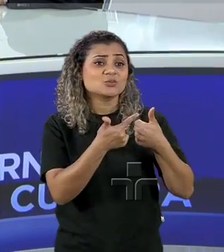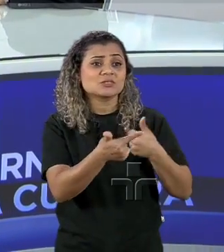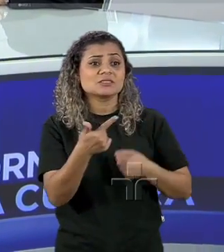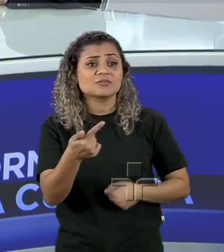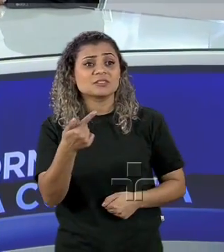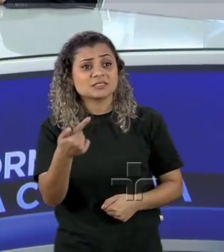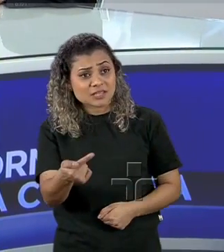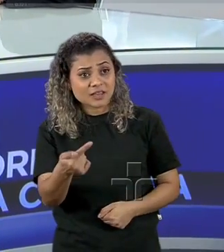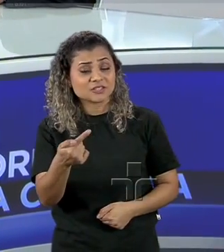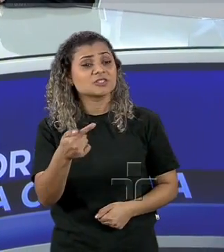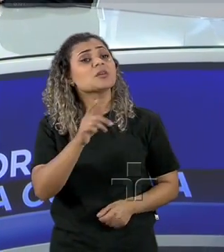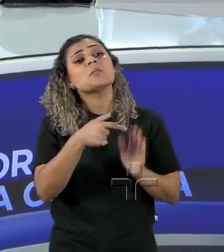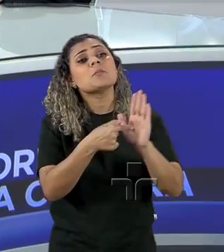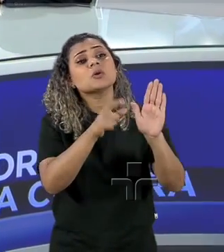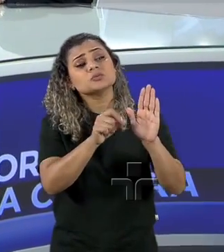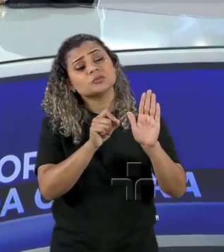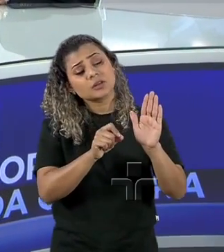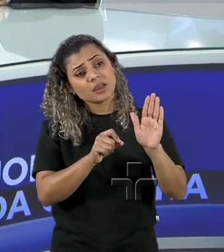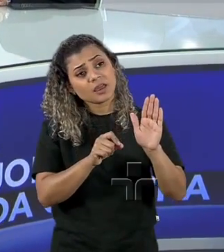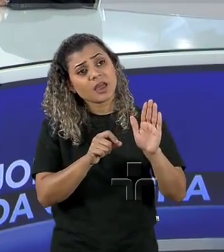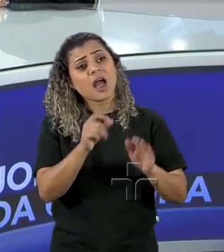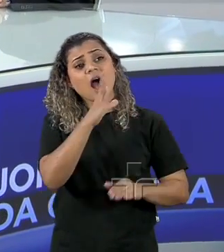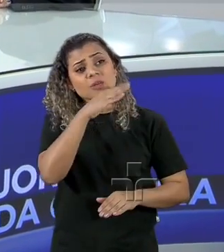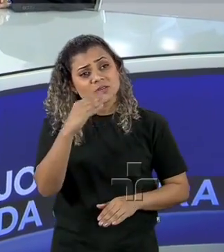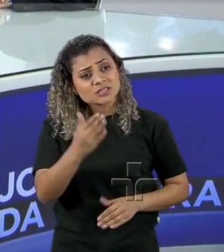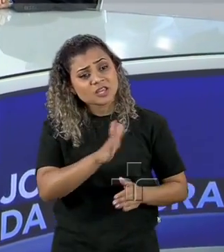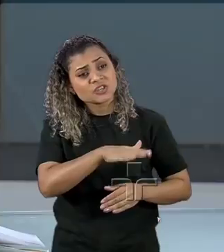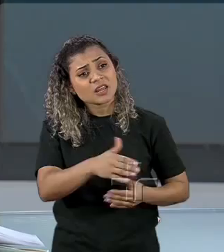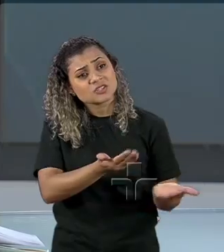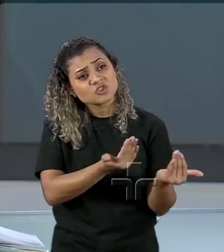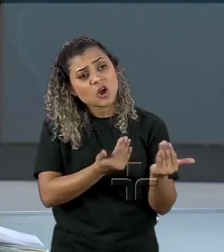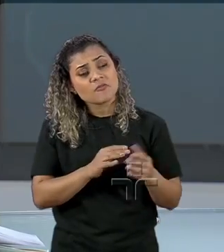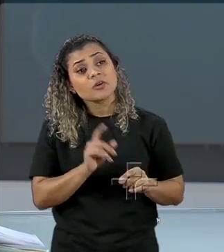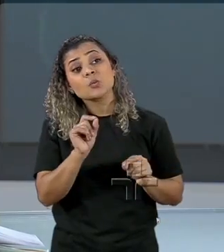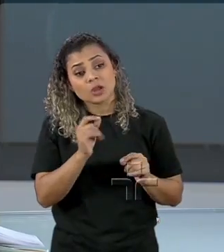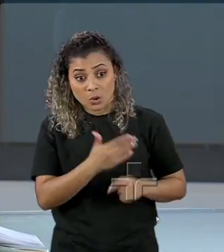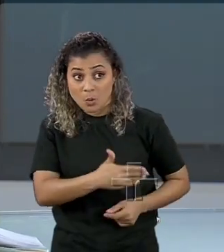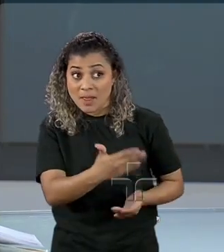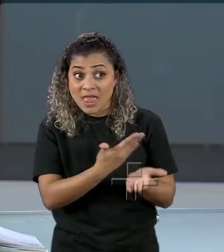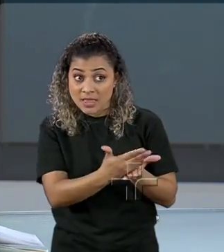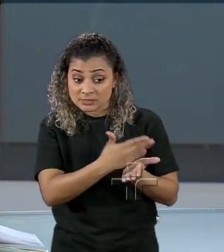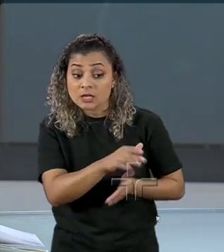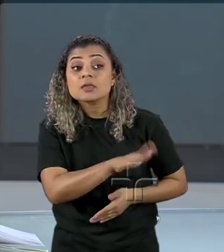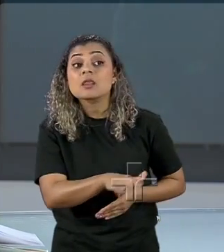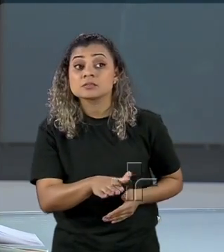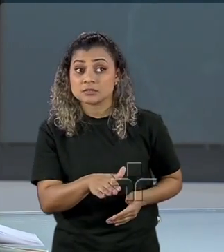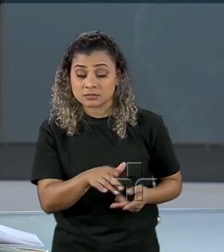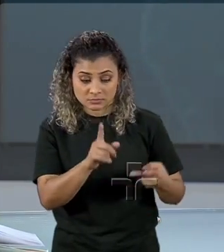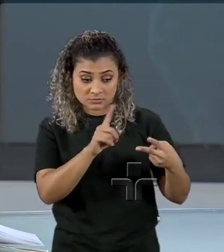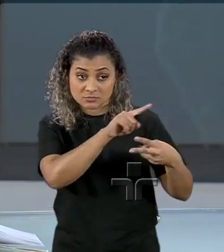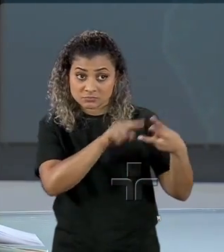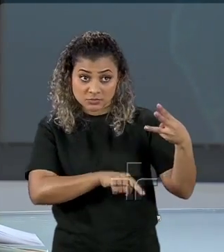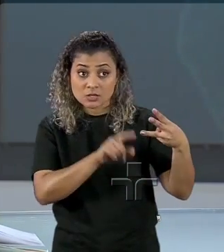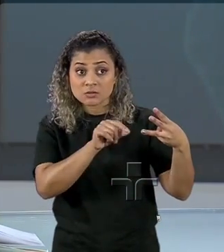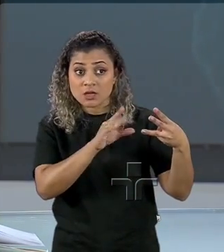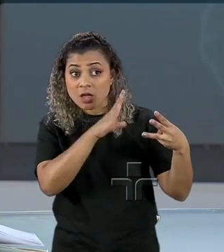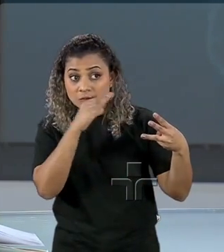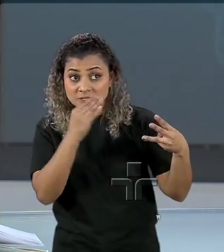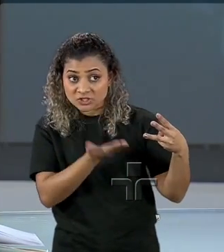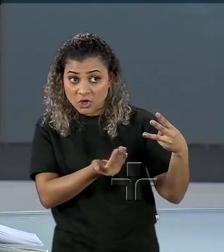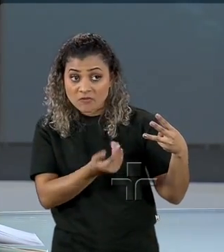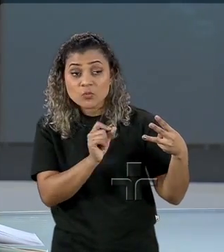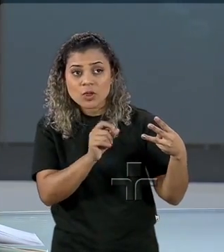227 assegura às crianças, aos adolescentes e aos jovens, mas começando pelas crianças, né, o absoluto